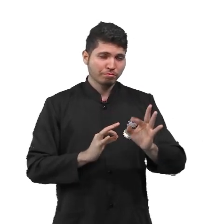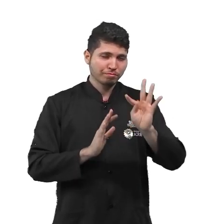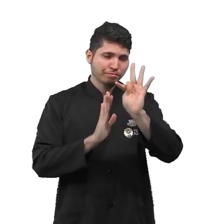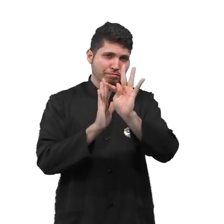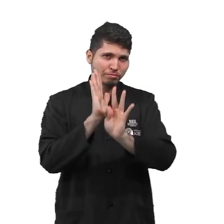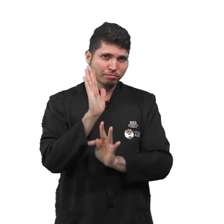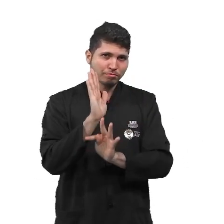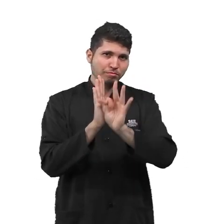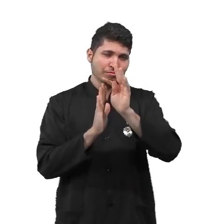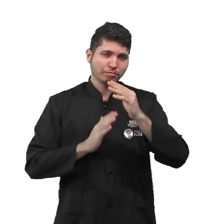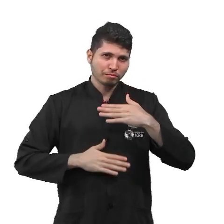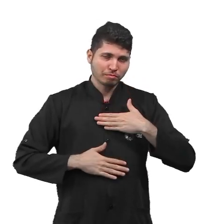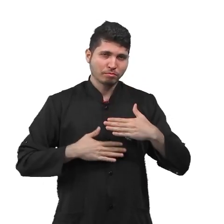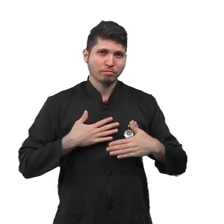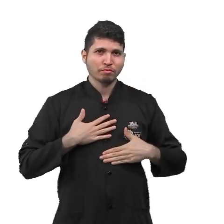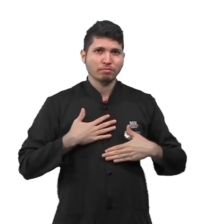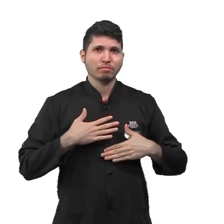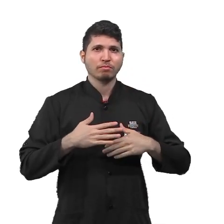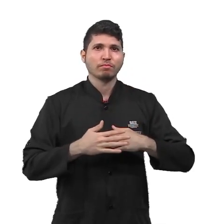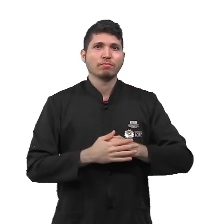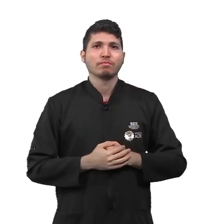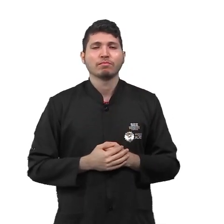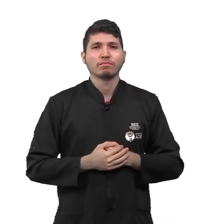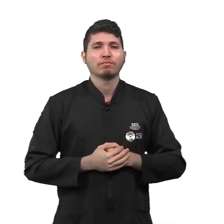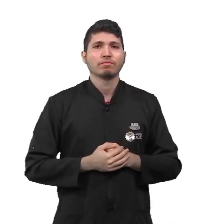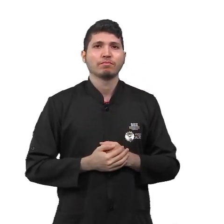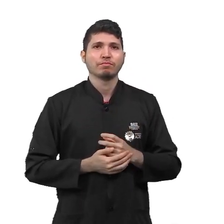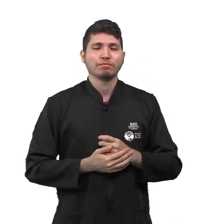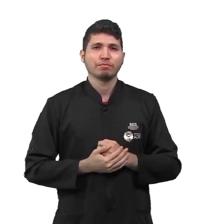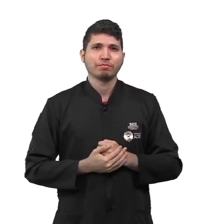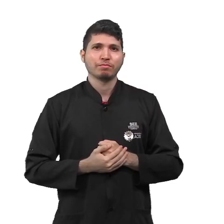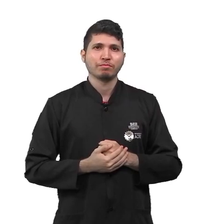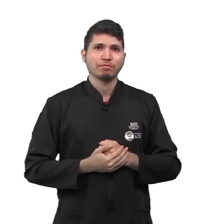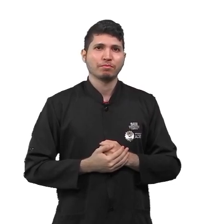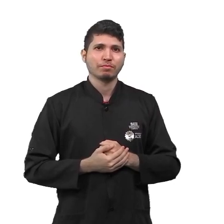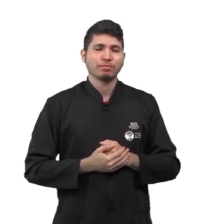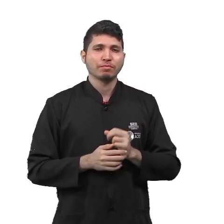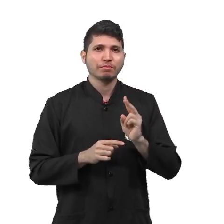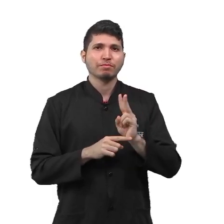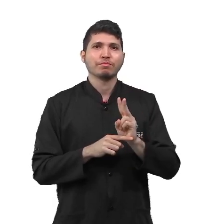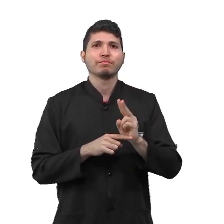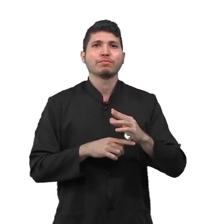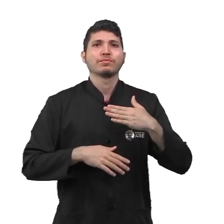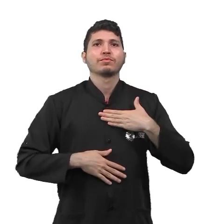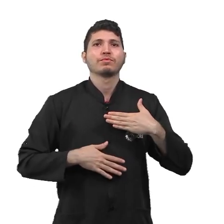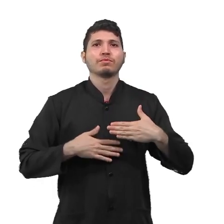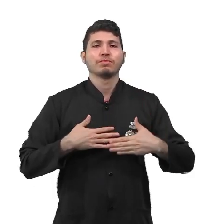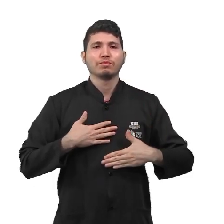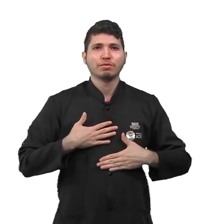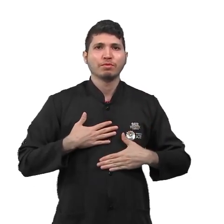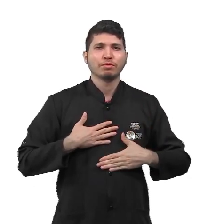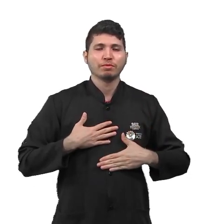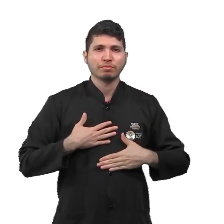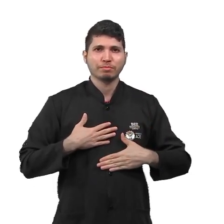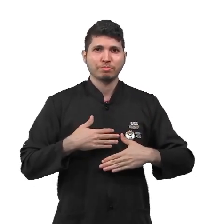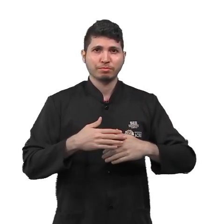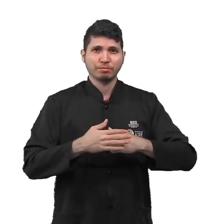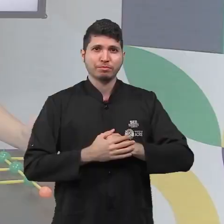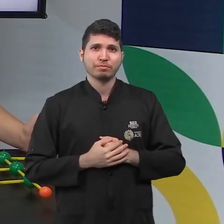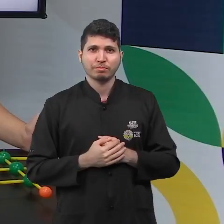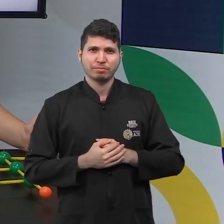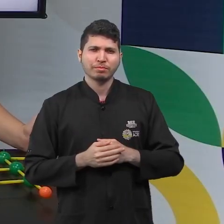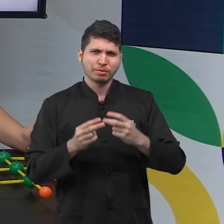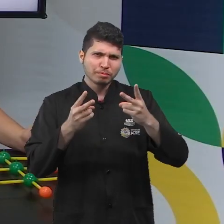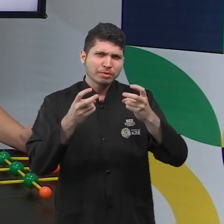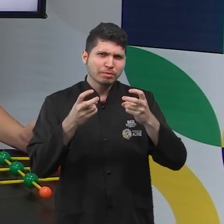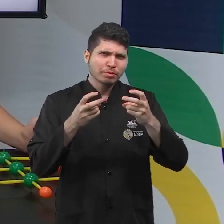temperatura corporal, né? Mantendo o nosso corpo ali, retendo o calor, né? Então, não sei se vocês já perceberam, pessoas que são um pouquinho